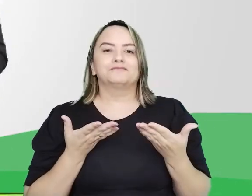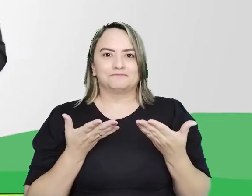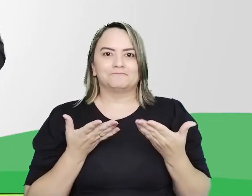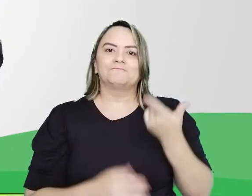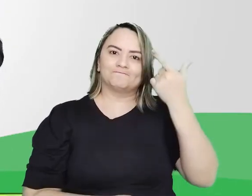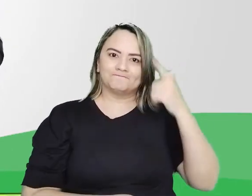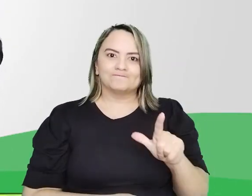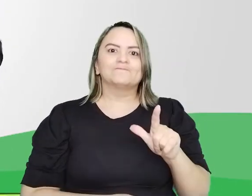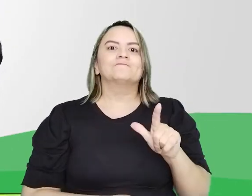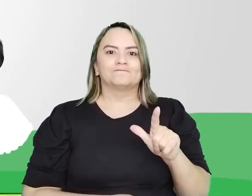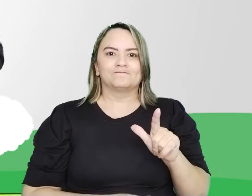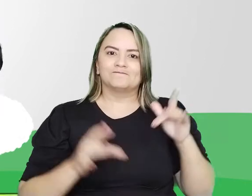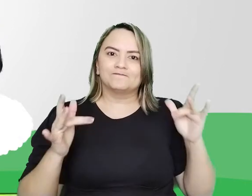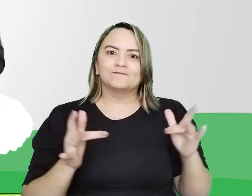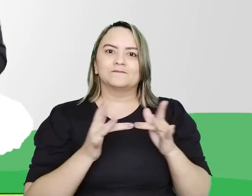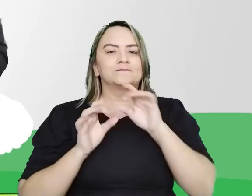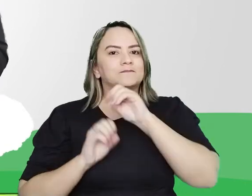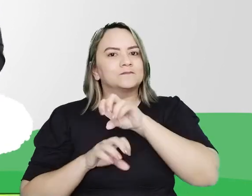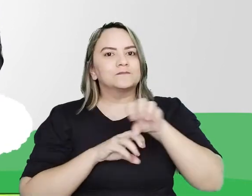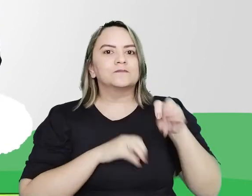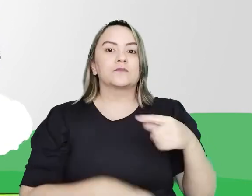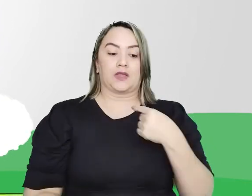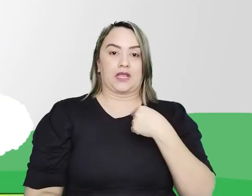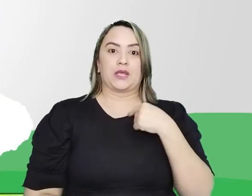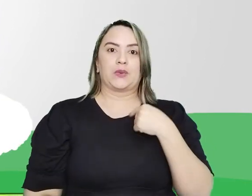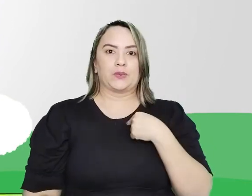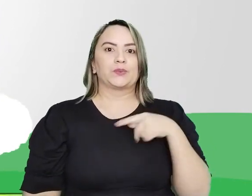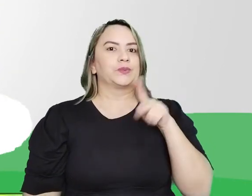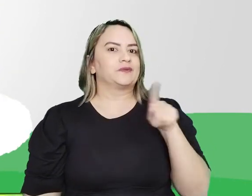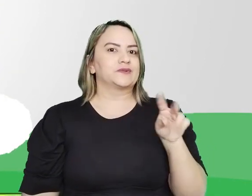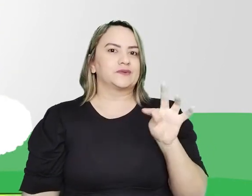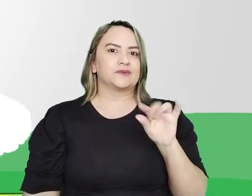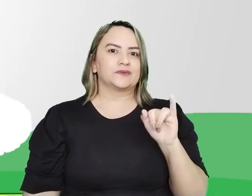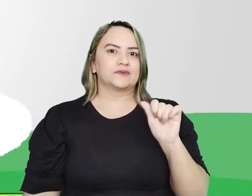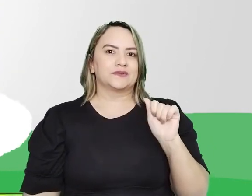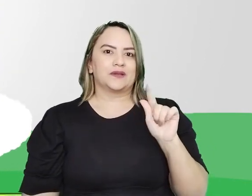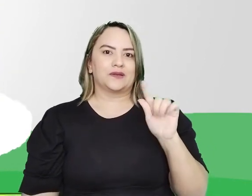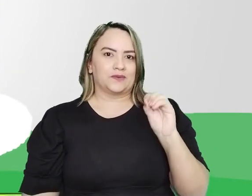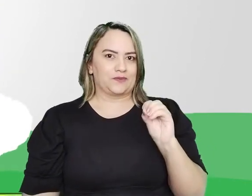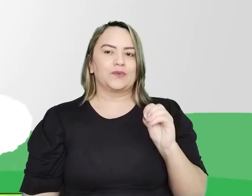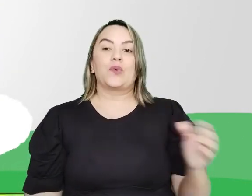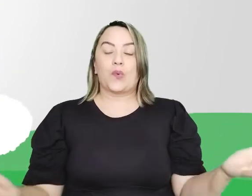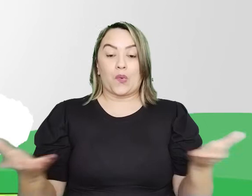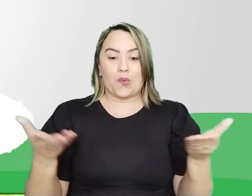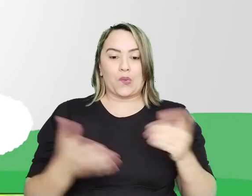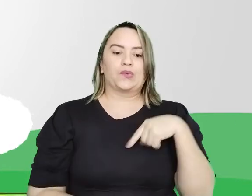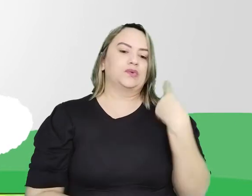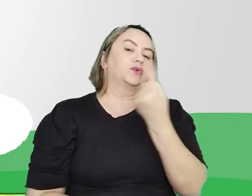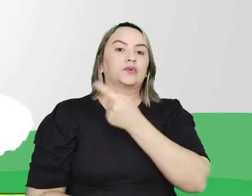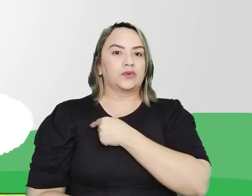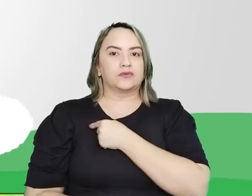Olá, pessoal. Sejam todos bem-vindos a mais um Conexão Educação. Eu sou o professor Tiago e hoje nós iremos discutir